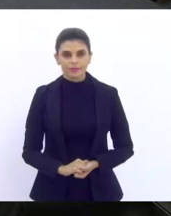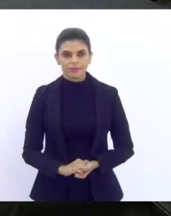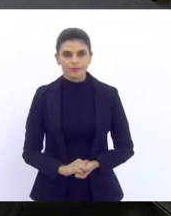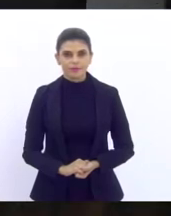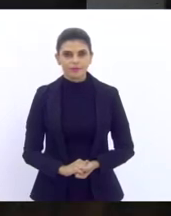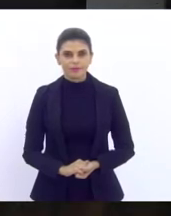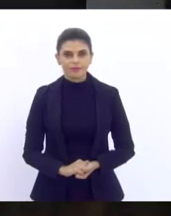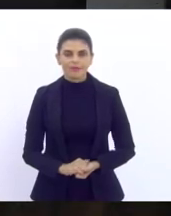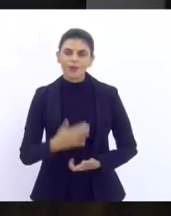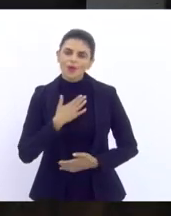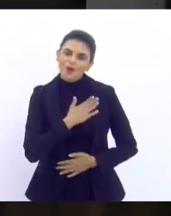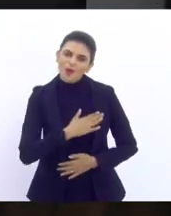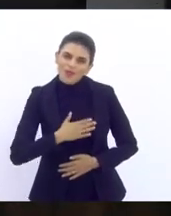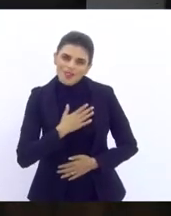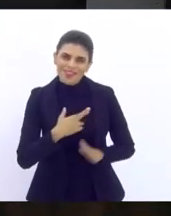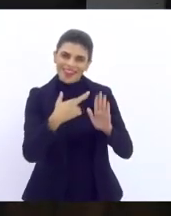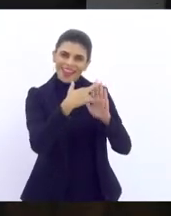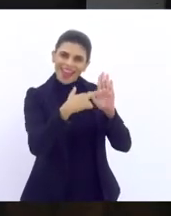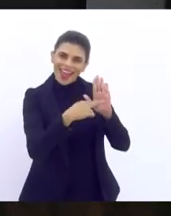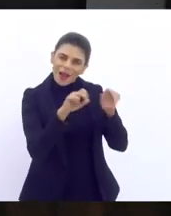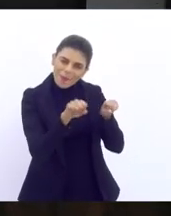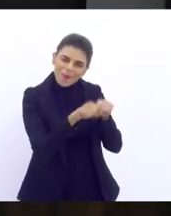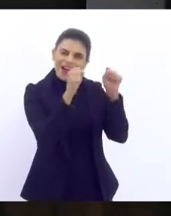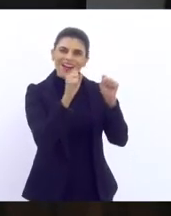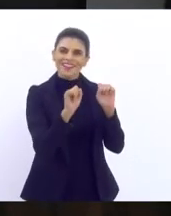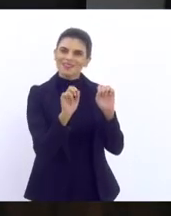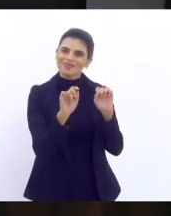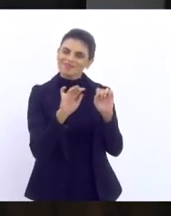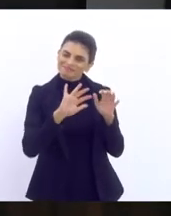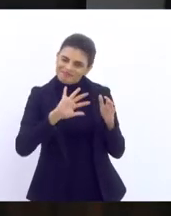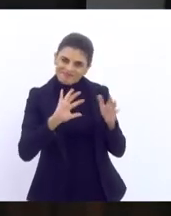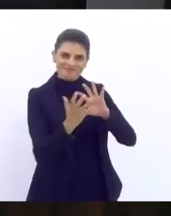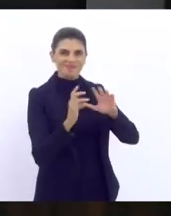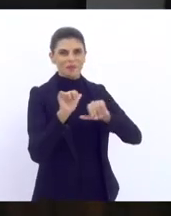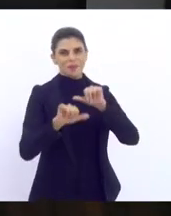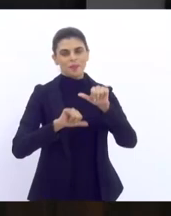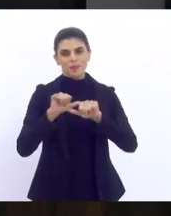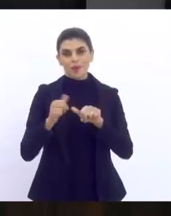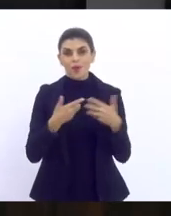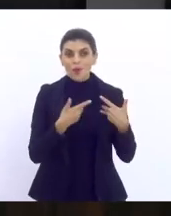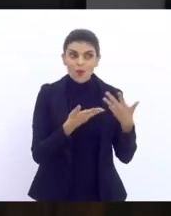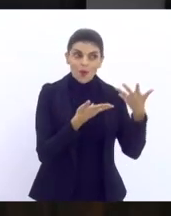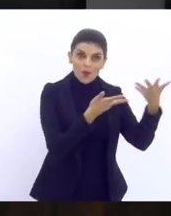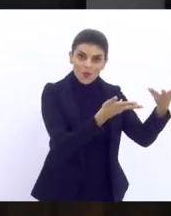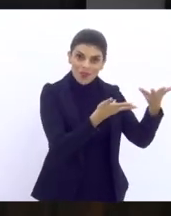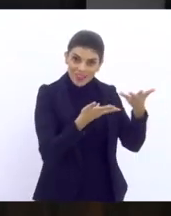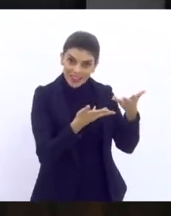Gostaria de quebrar um pouco o nosso protocolo, gostaria também de convidar o Sávio